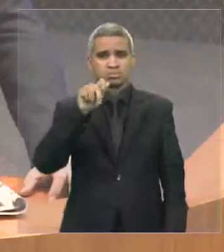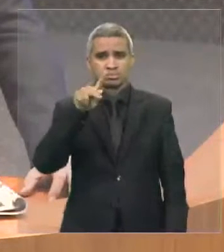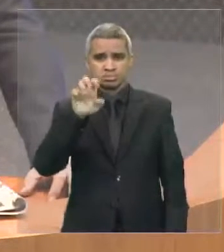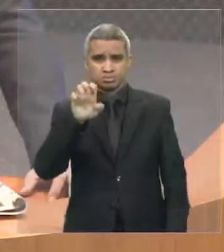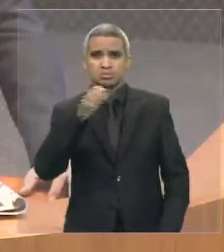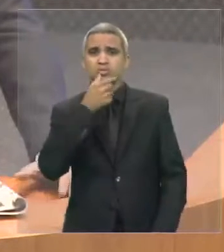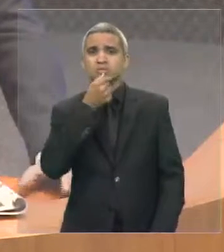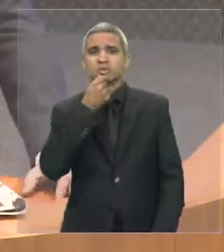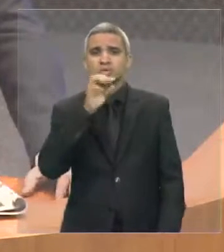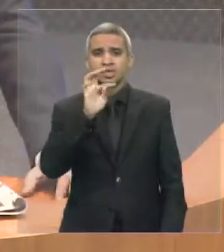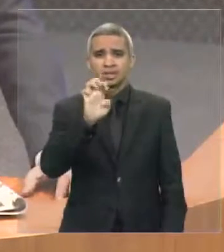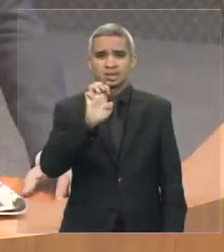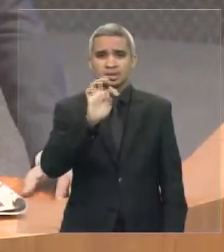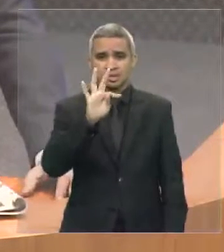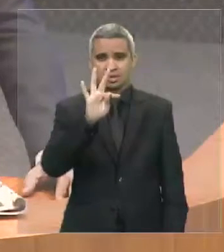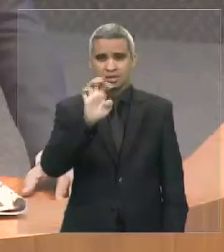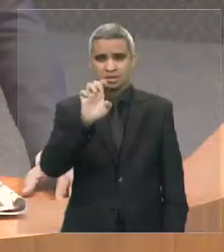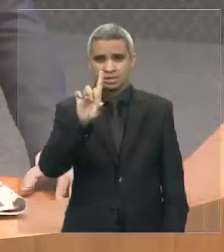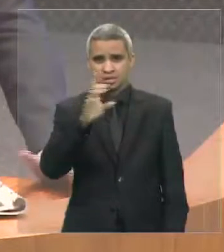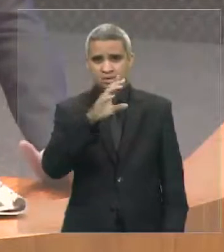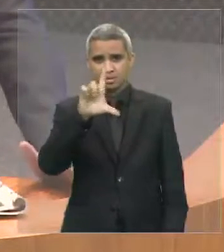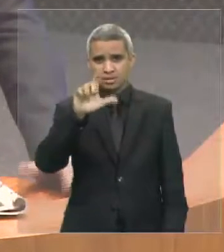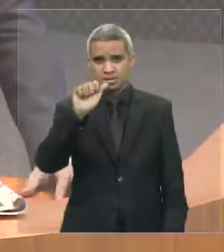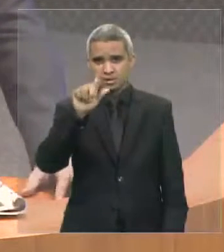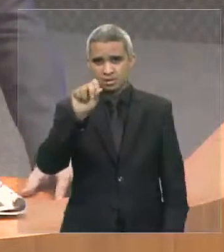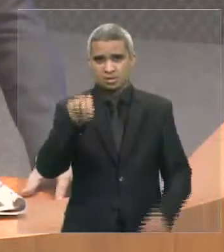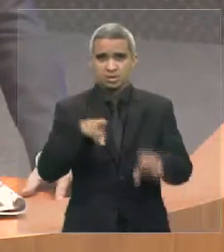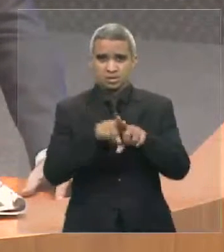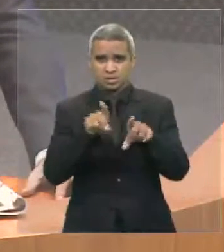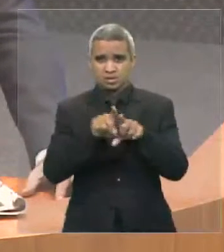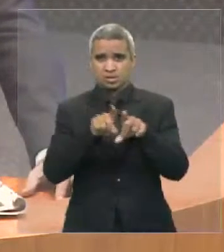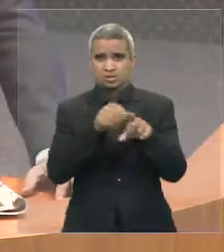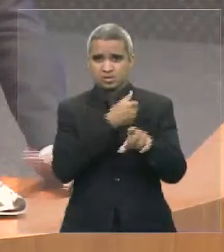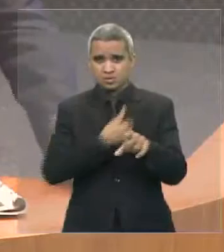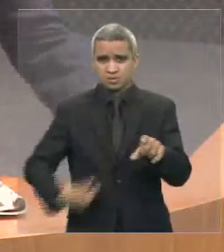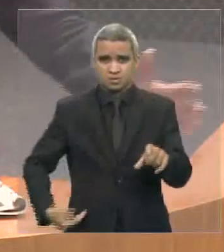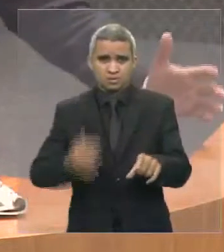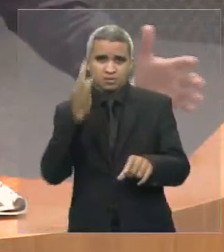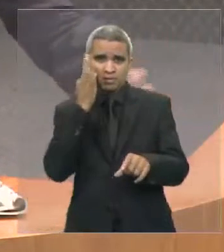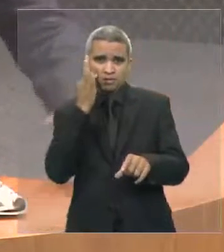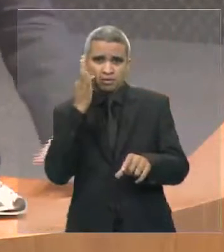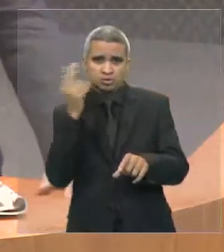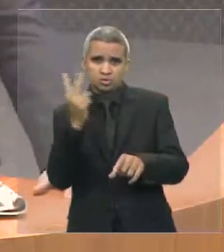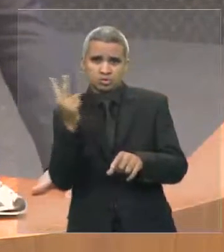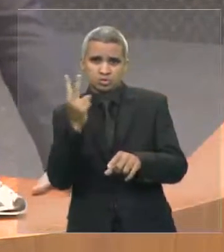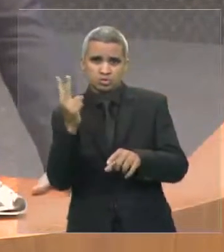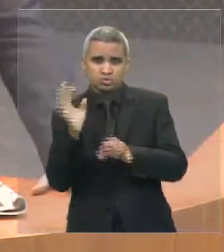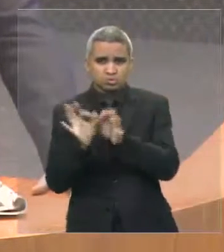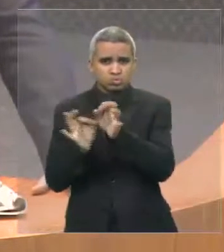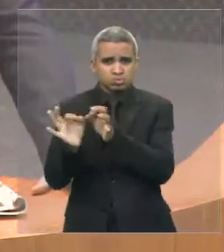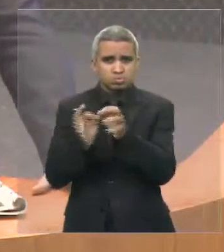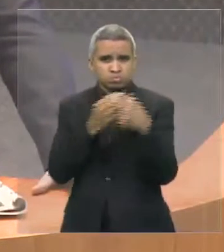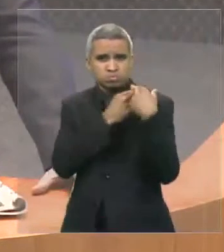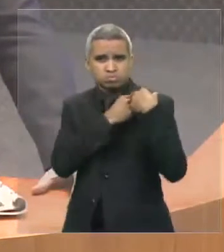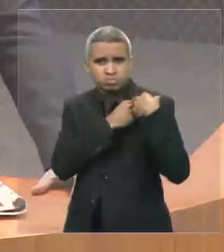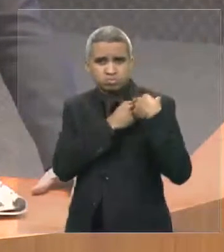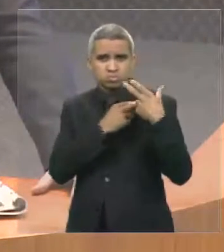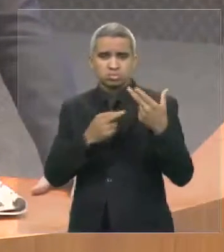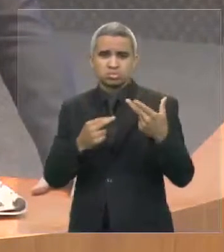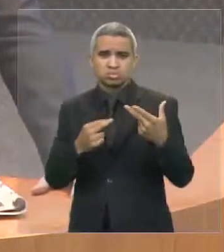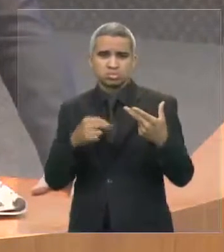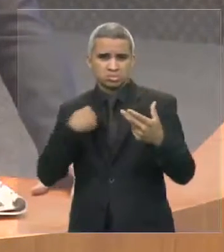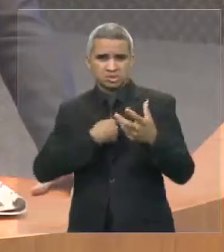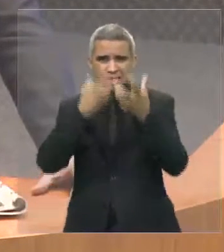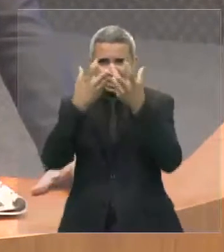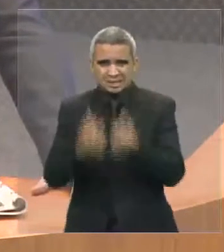Ted Lago, e ao governador do Maranhão, que tem conduzido tudo isso. Então, realmente, nós não podemos aceitar. É, de fato,